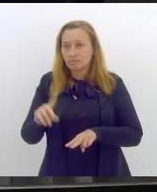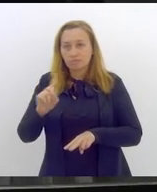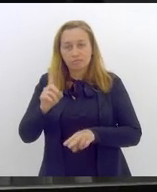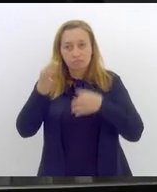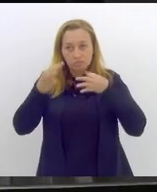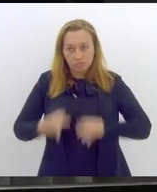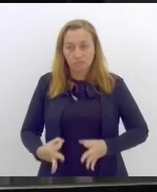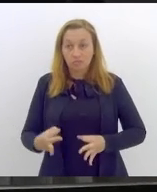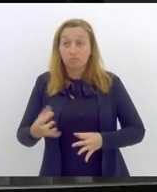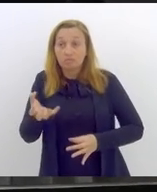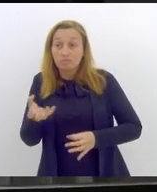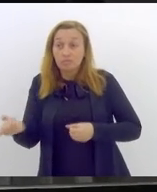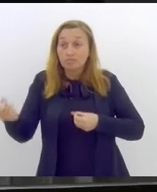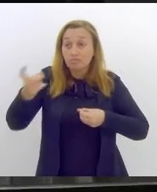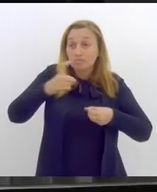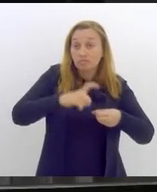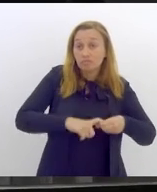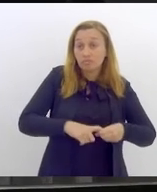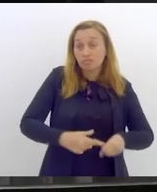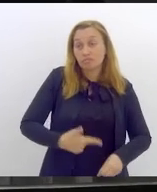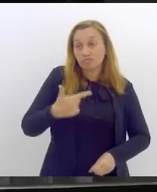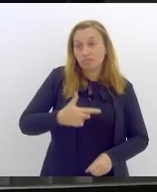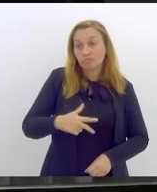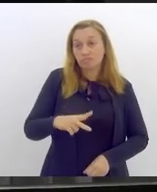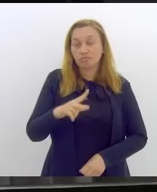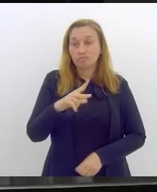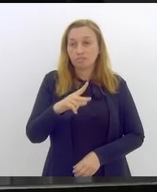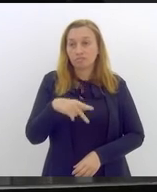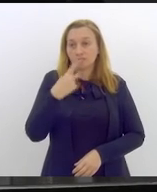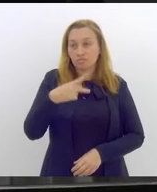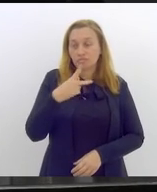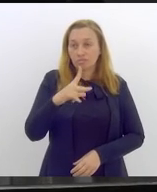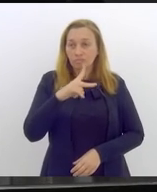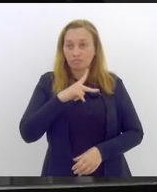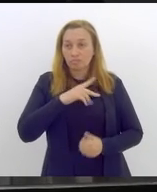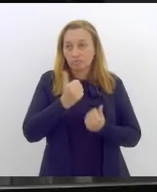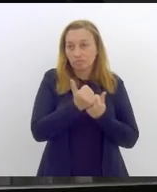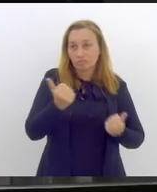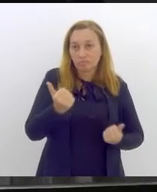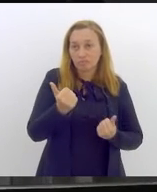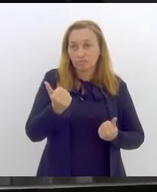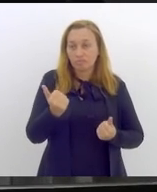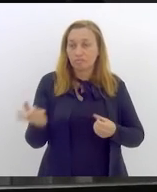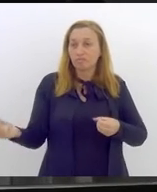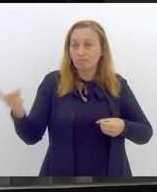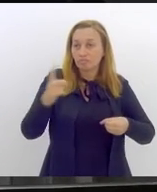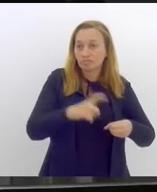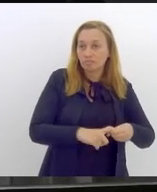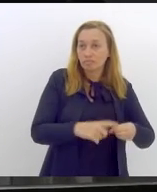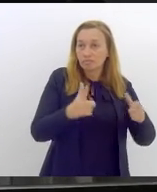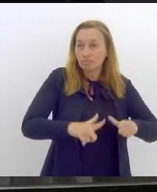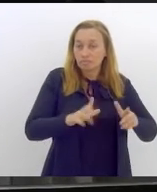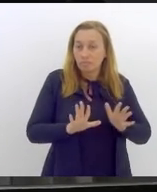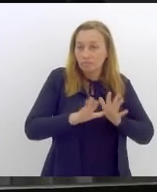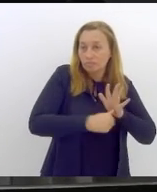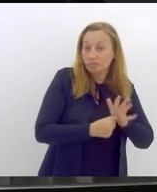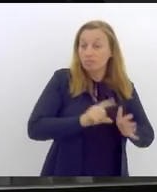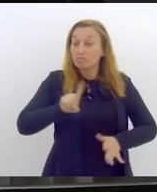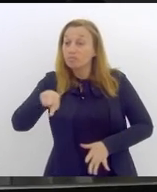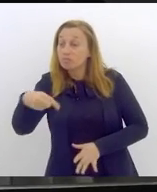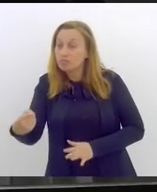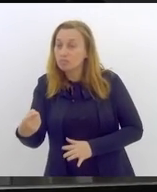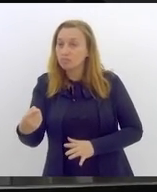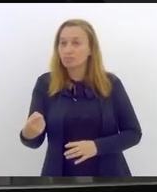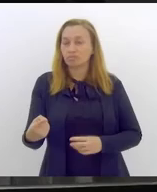voltar segundo disse o seu próprio vice a cena do crime e do outro lado nós temos